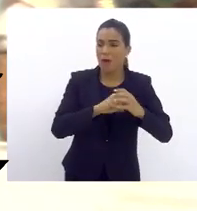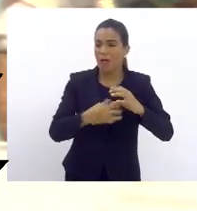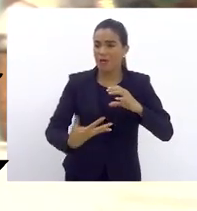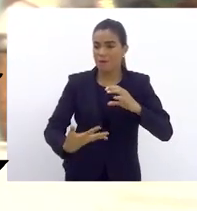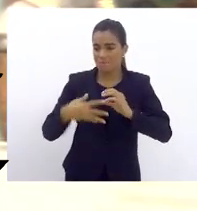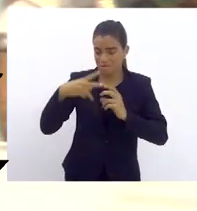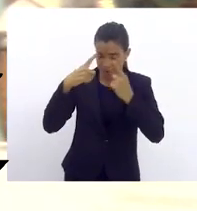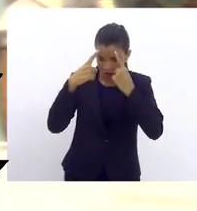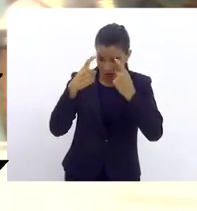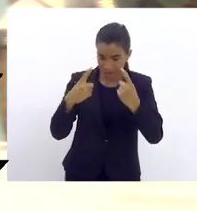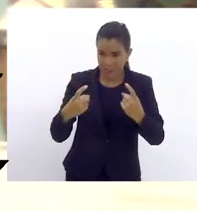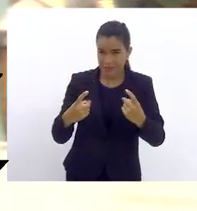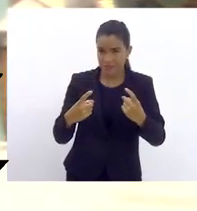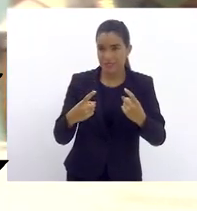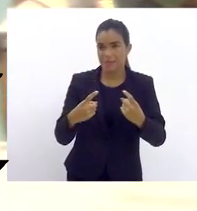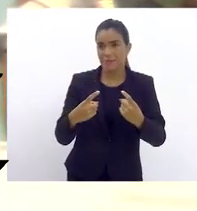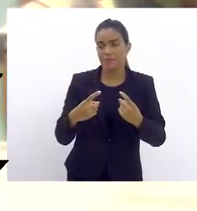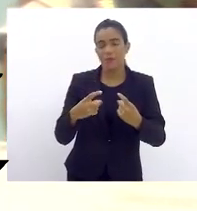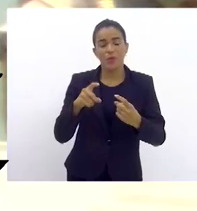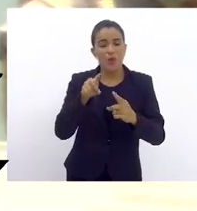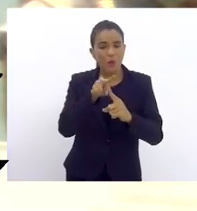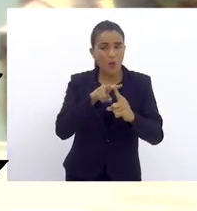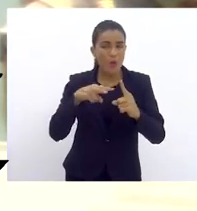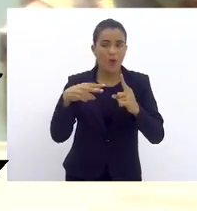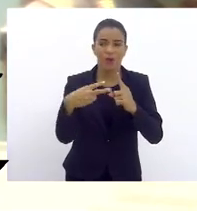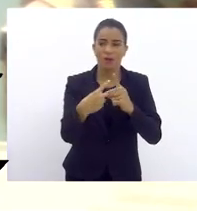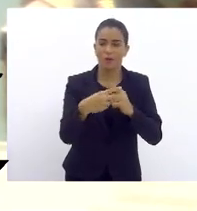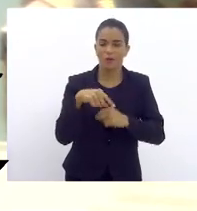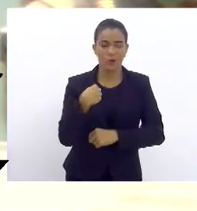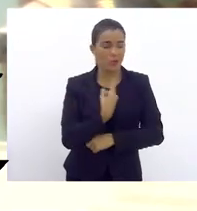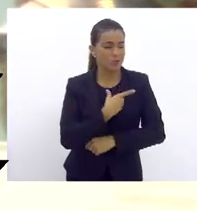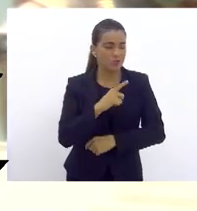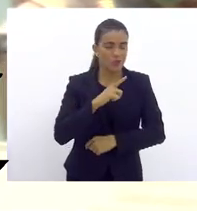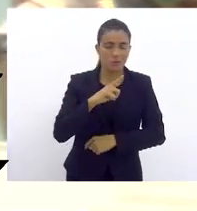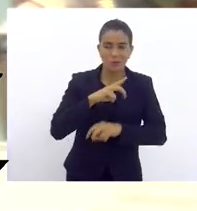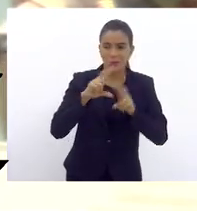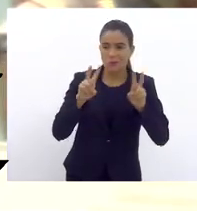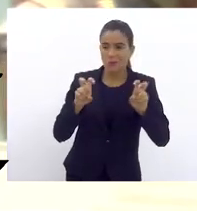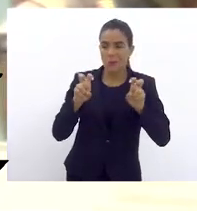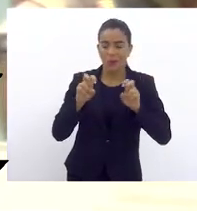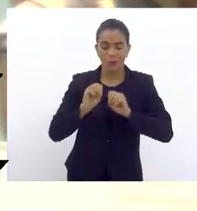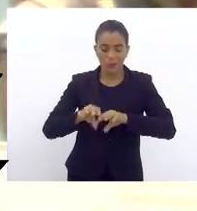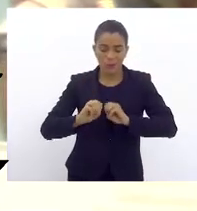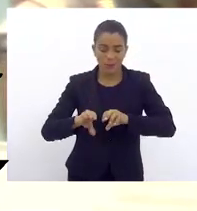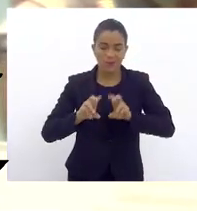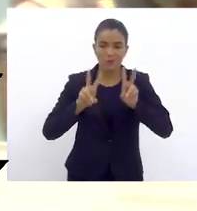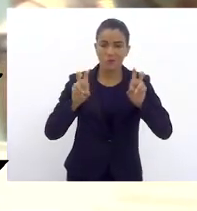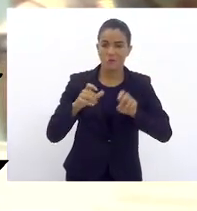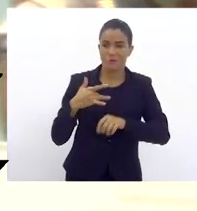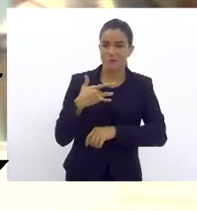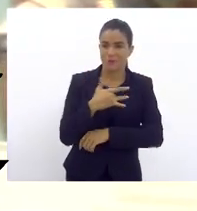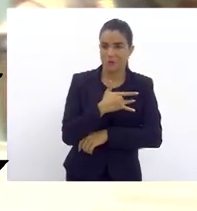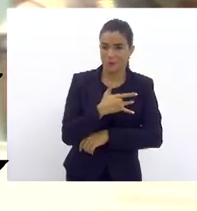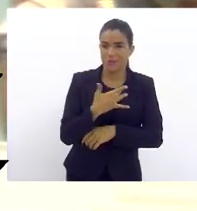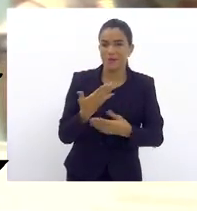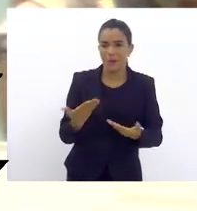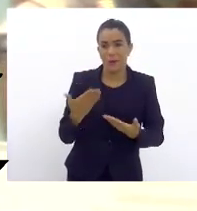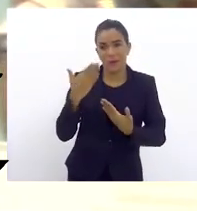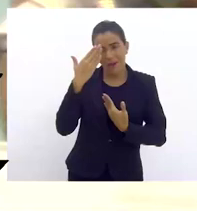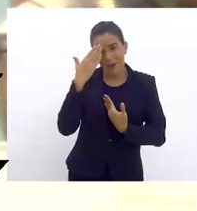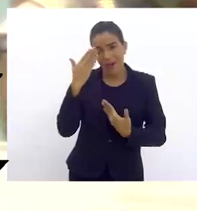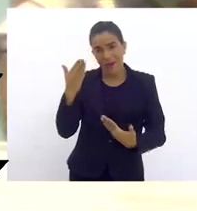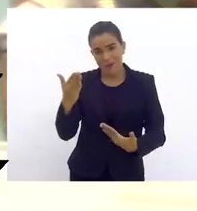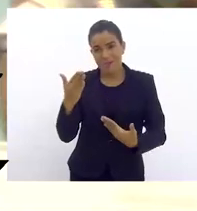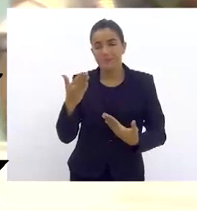e marca todo o olhar que nós temos sobre a educação sobre a saúde sobre todos os processos então quero agradecer